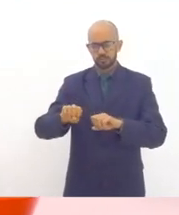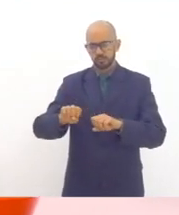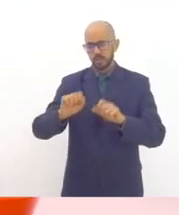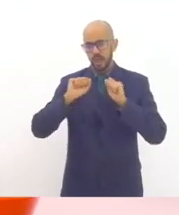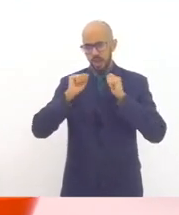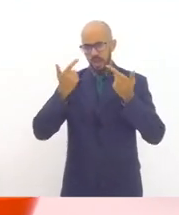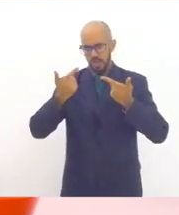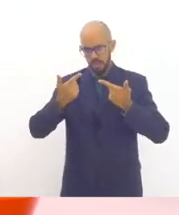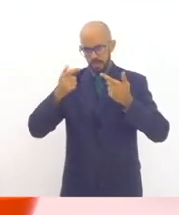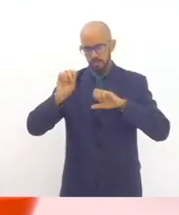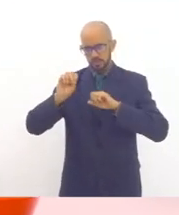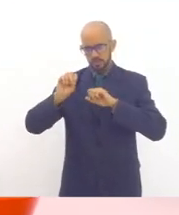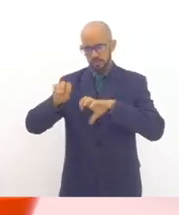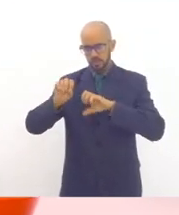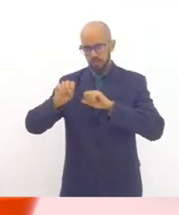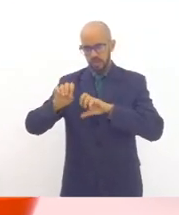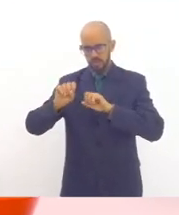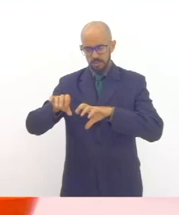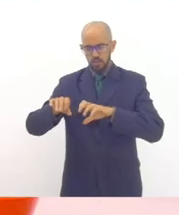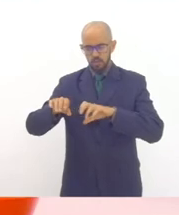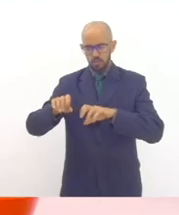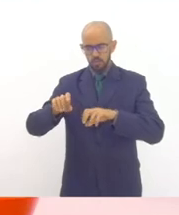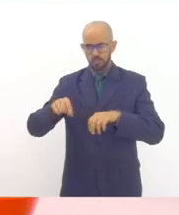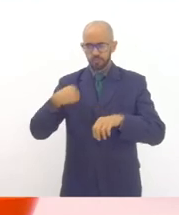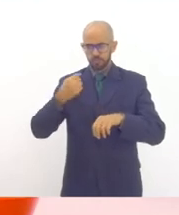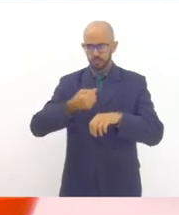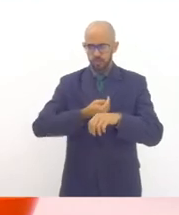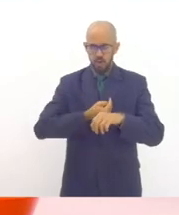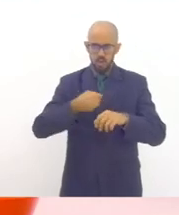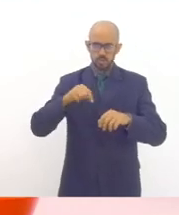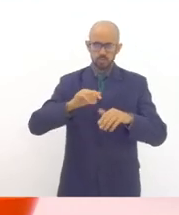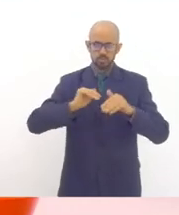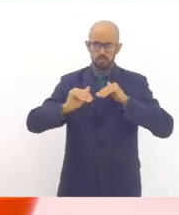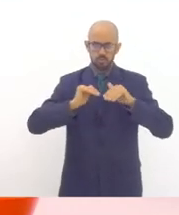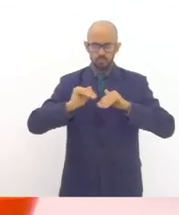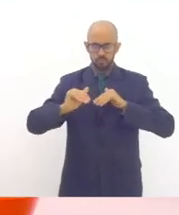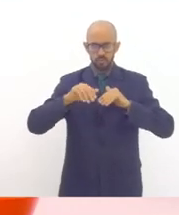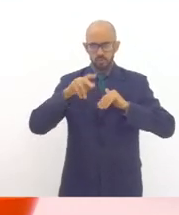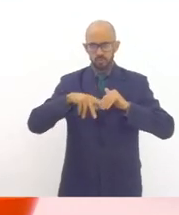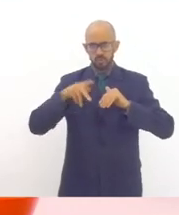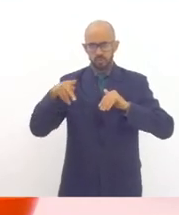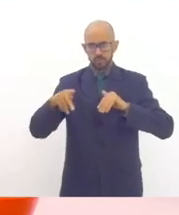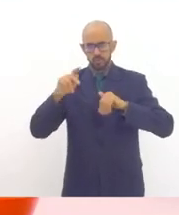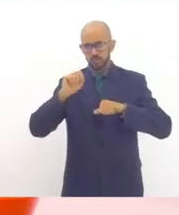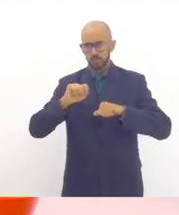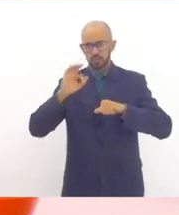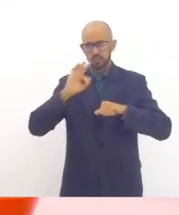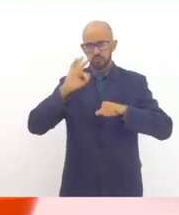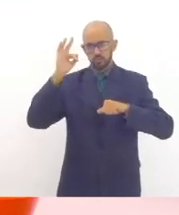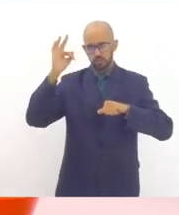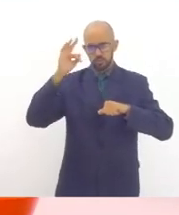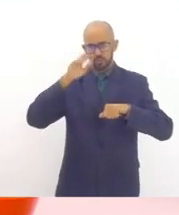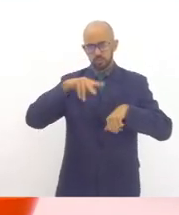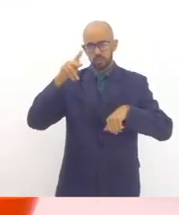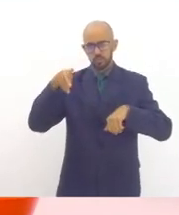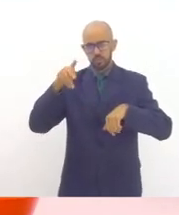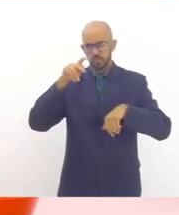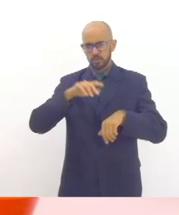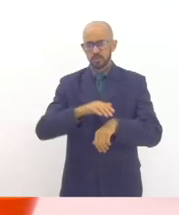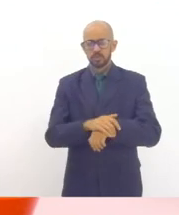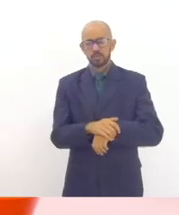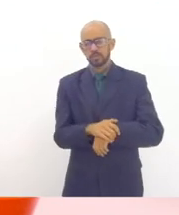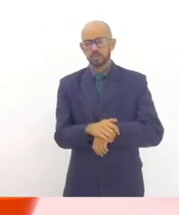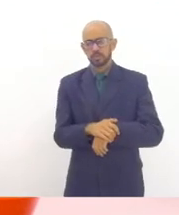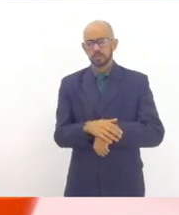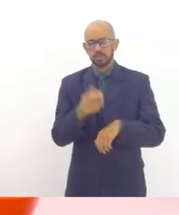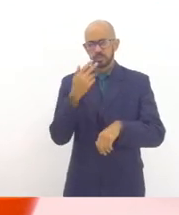Rio de Janeiro, ALERJ. Nós, o movimento de professoras e professores e futuras professores e professoras